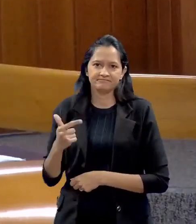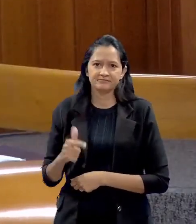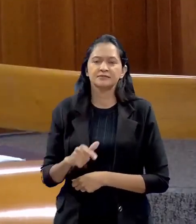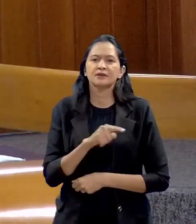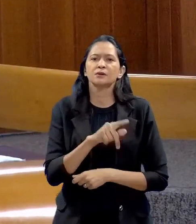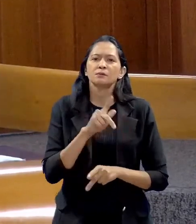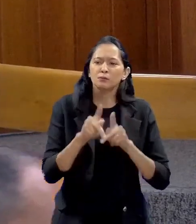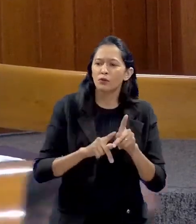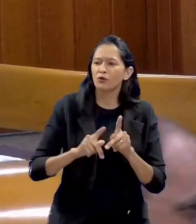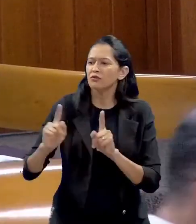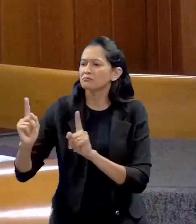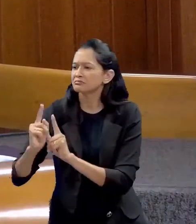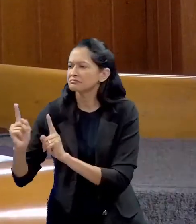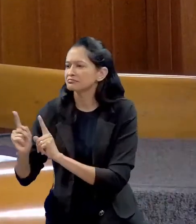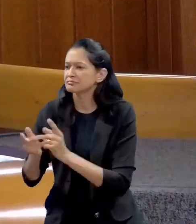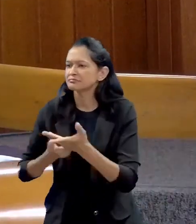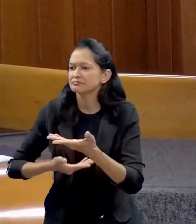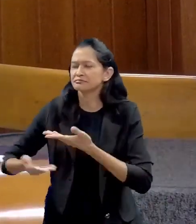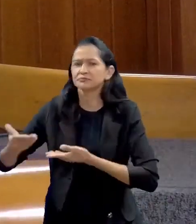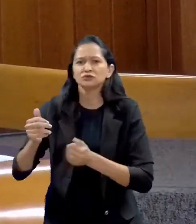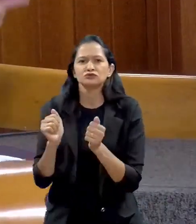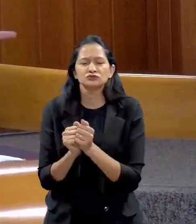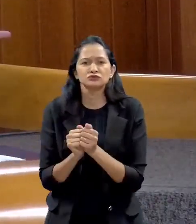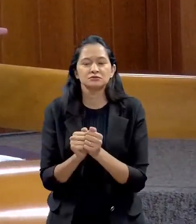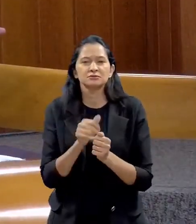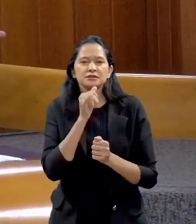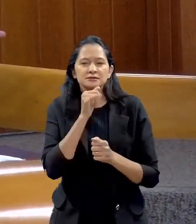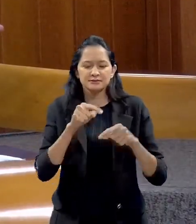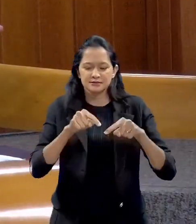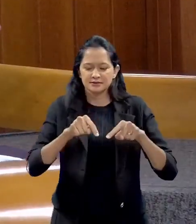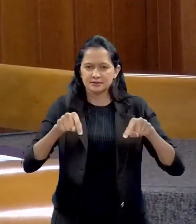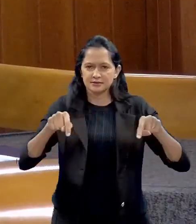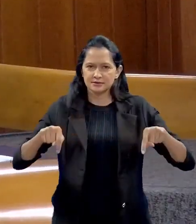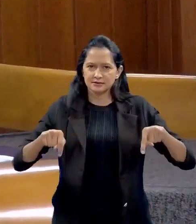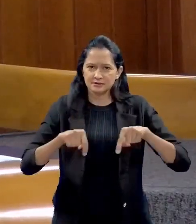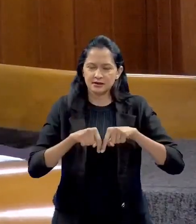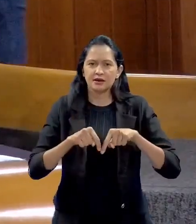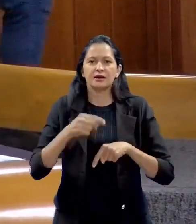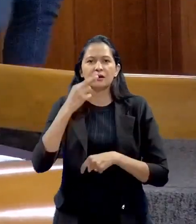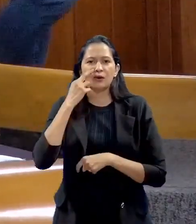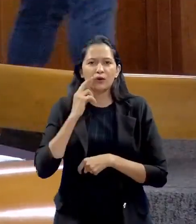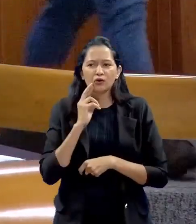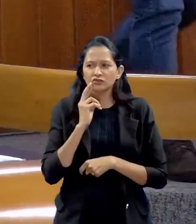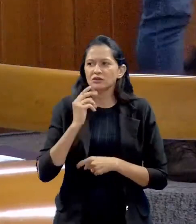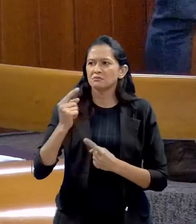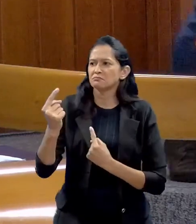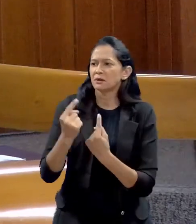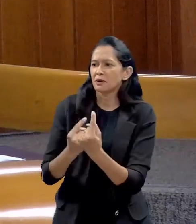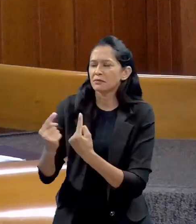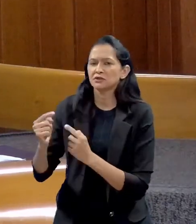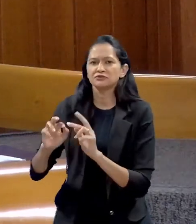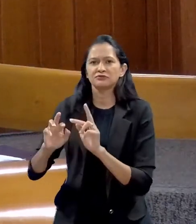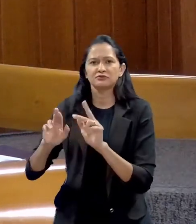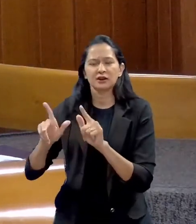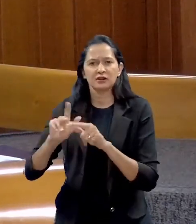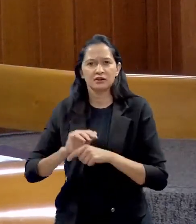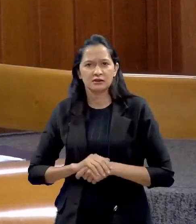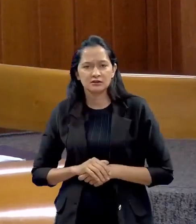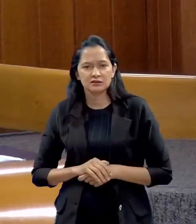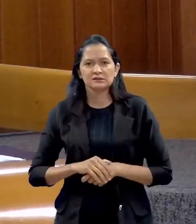nele. Pega o seu gabinete, faz tudo diferente dos outros mutirão. Pega o seu